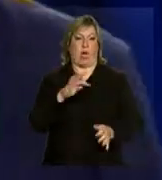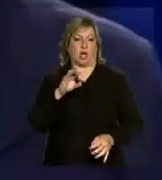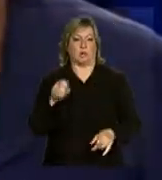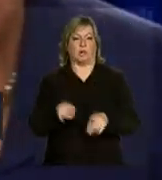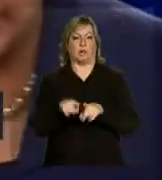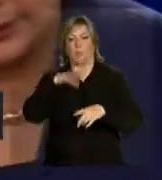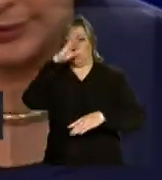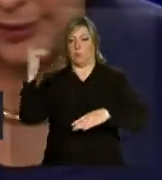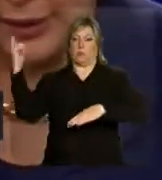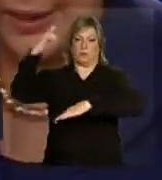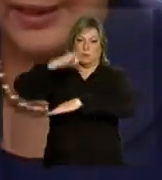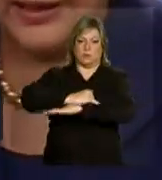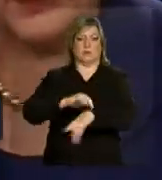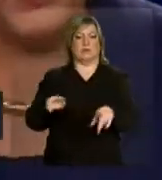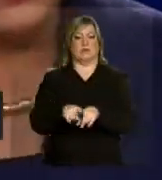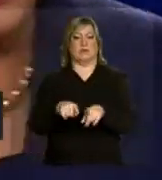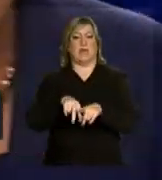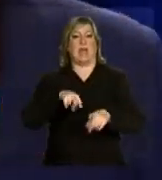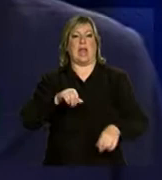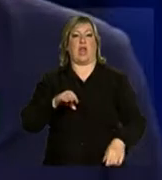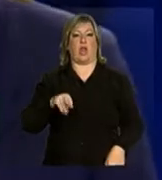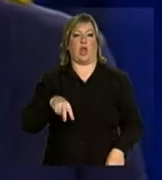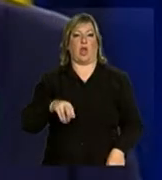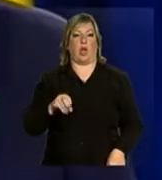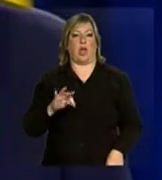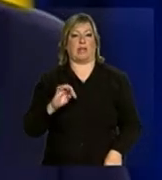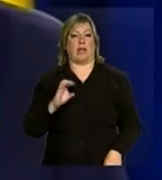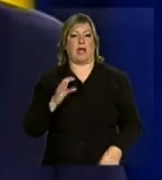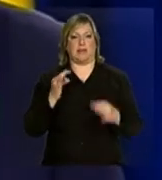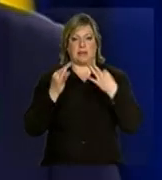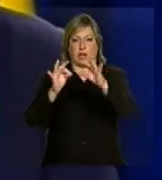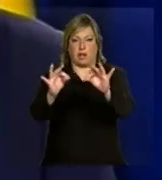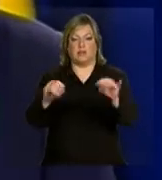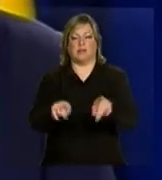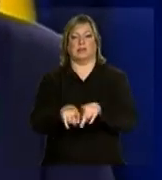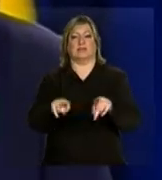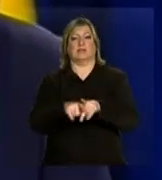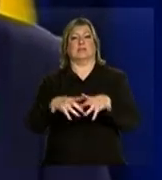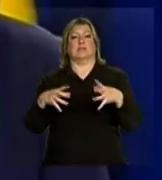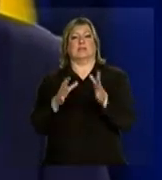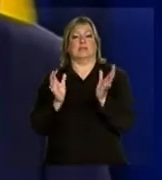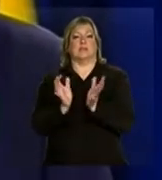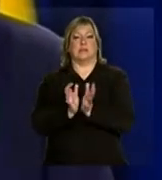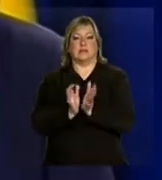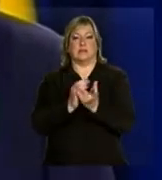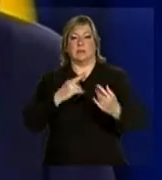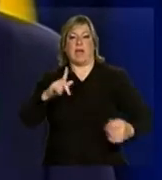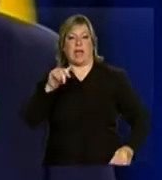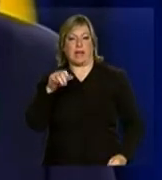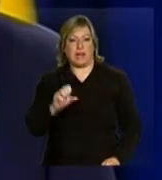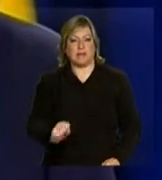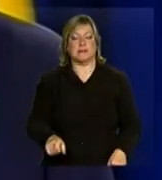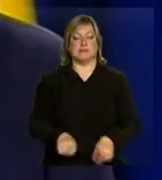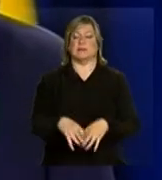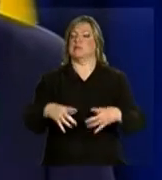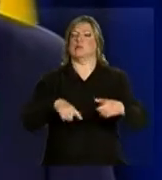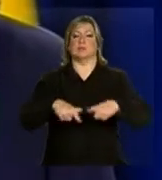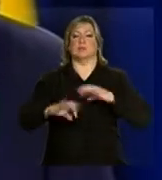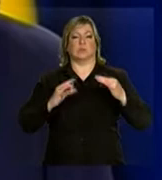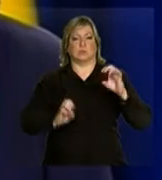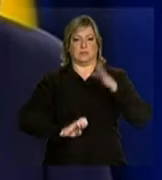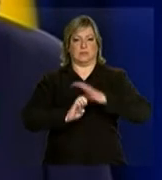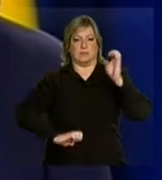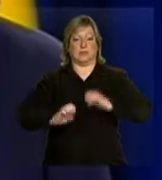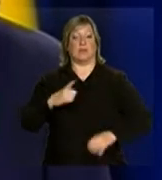de petróleo e gás. Expressei minha satisfação com a acolhida recebida pelos mais de 2.100